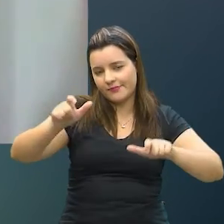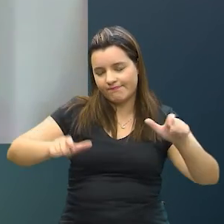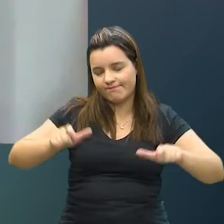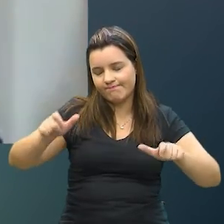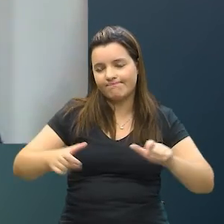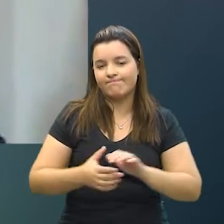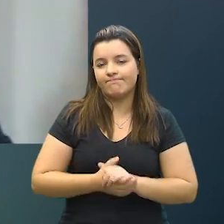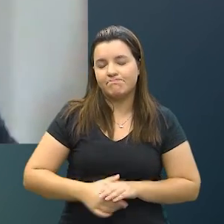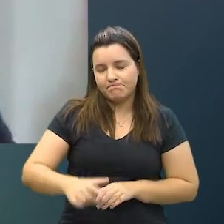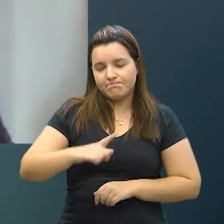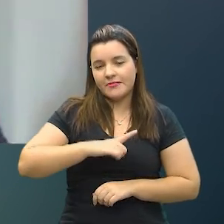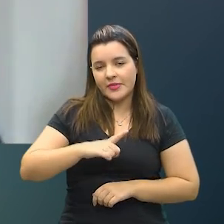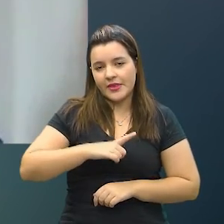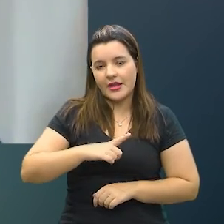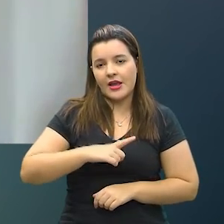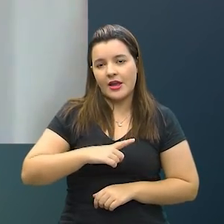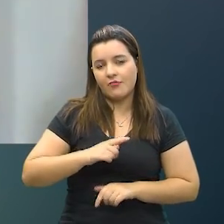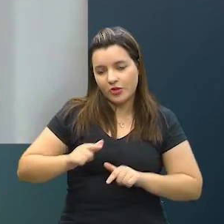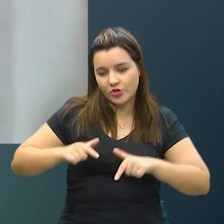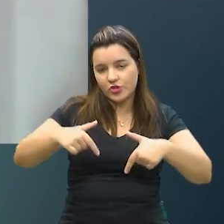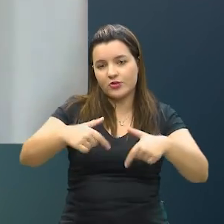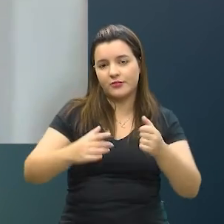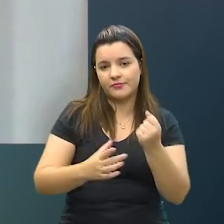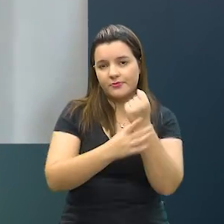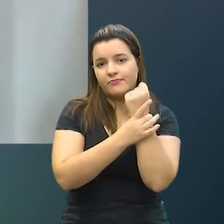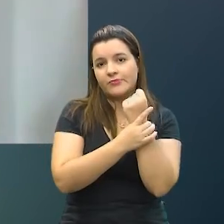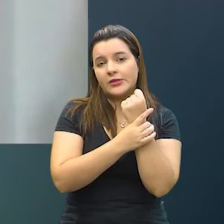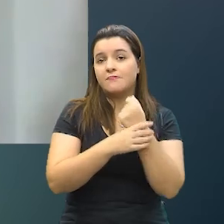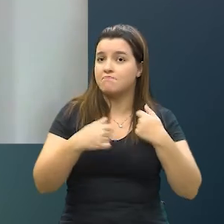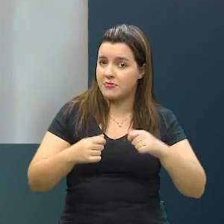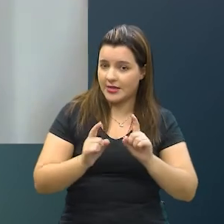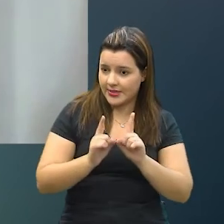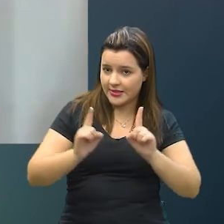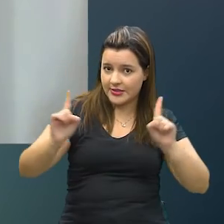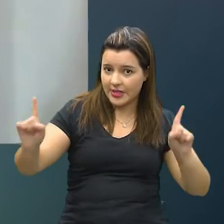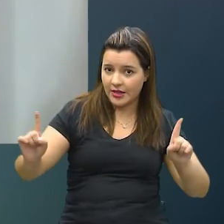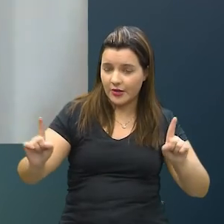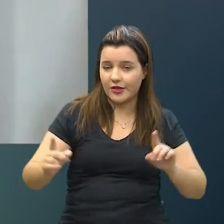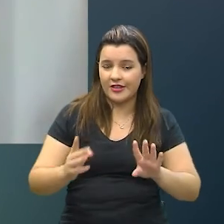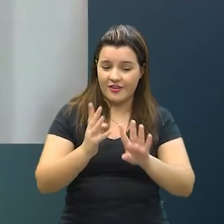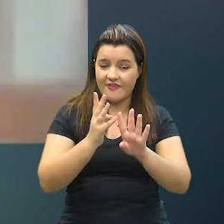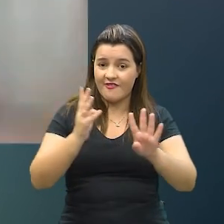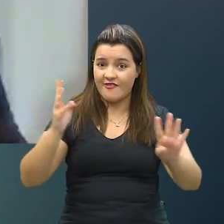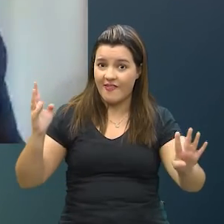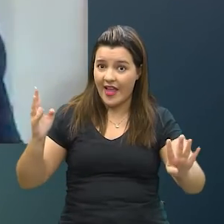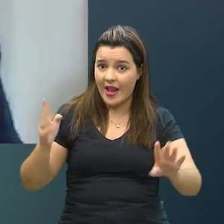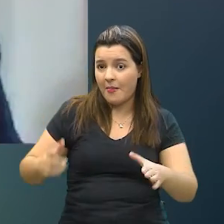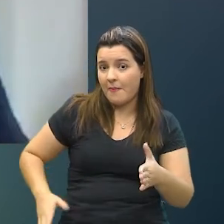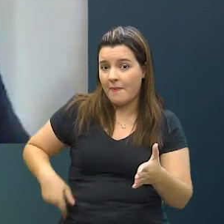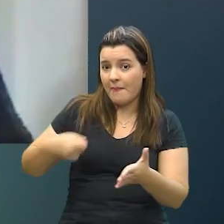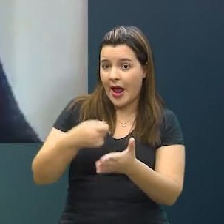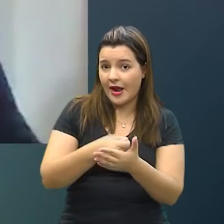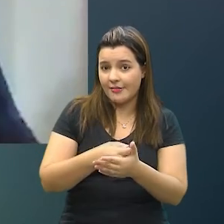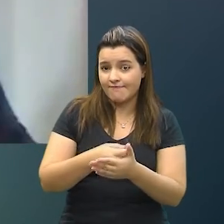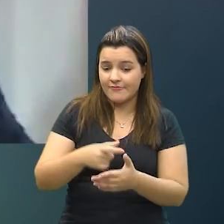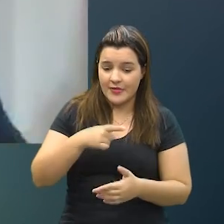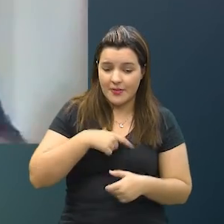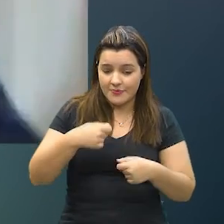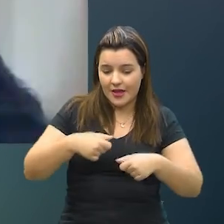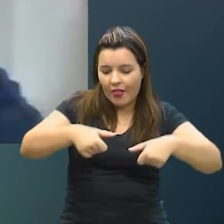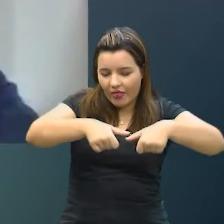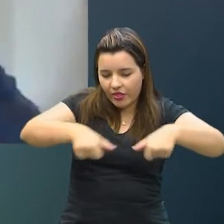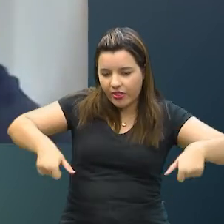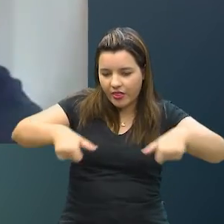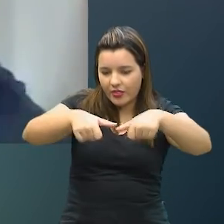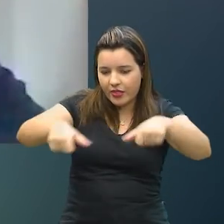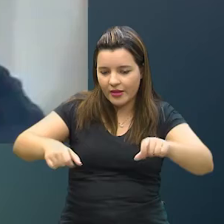a ter essa segurança, por exemplo, no distanciamento, né? Você vai ter uma fila no caixa, então qual que é ali a identificação